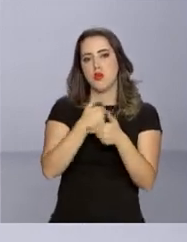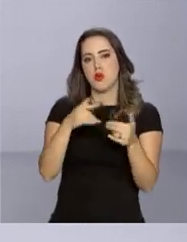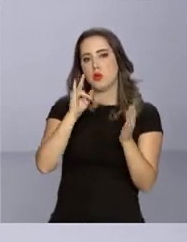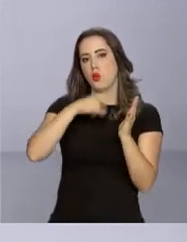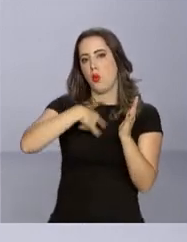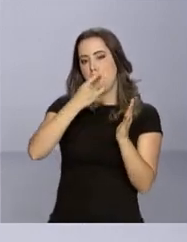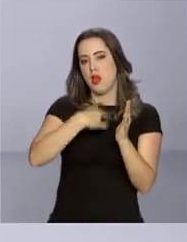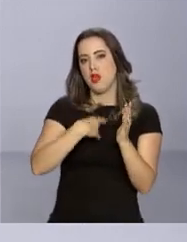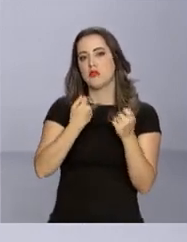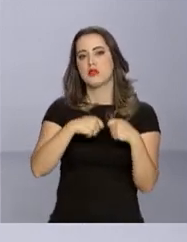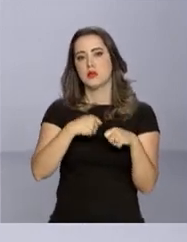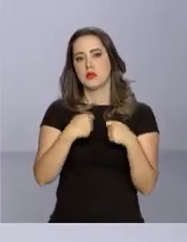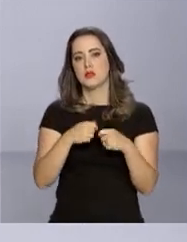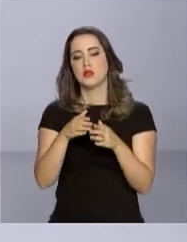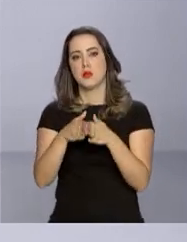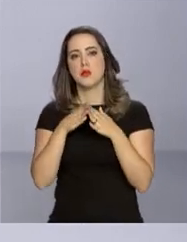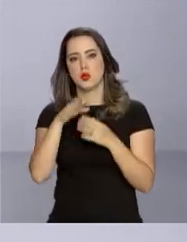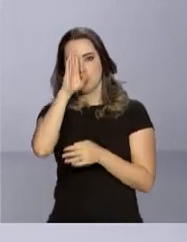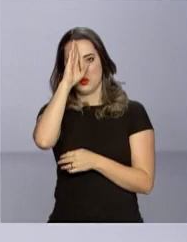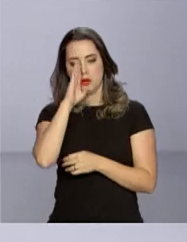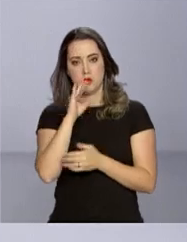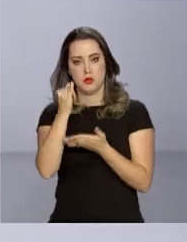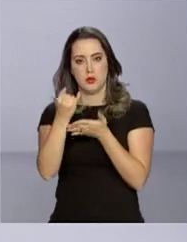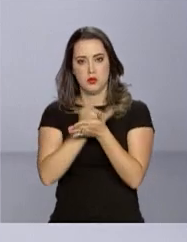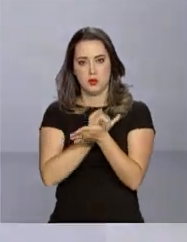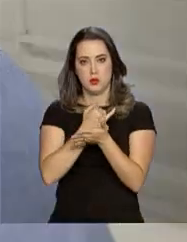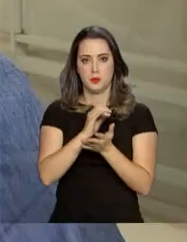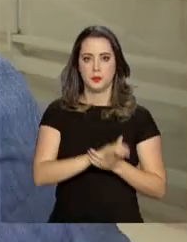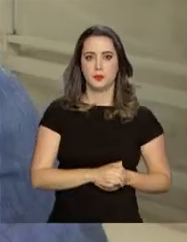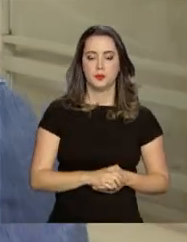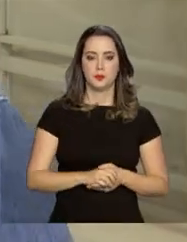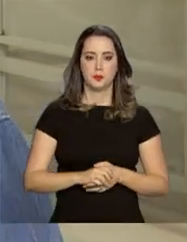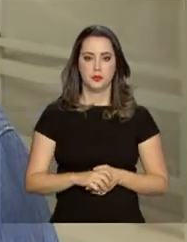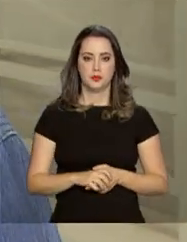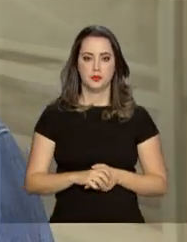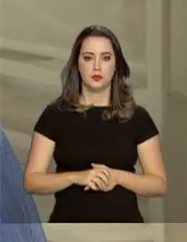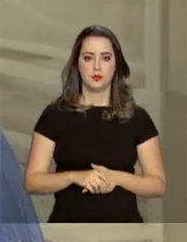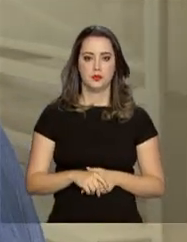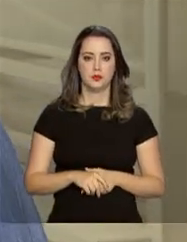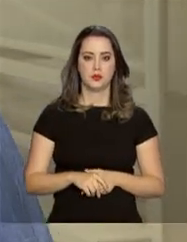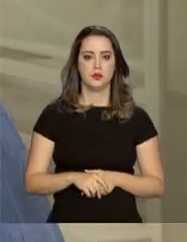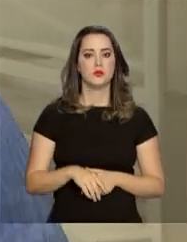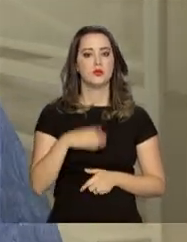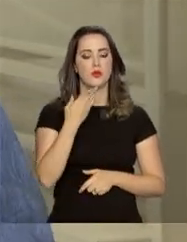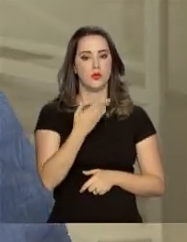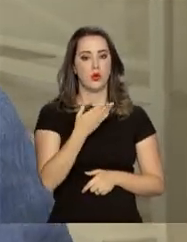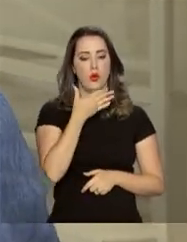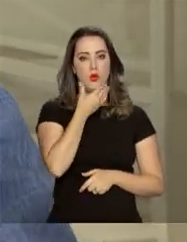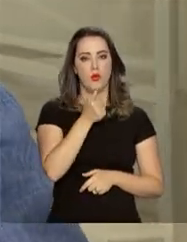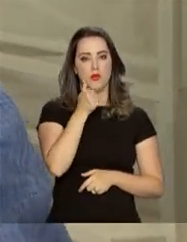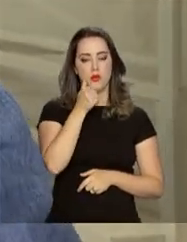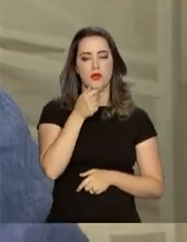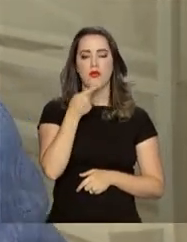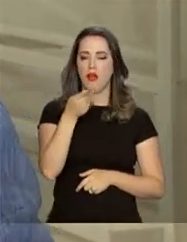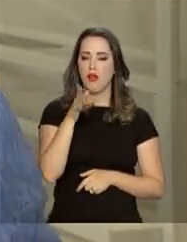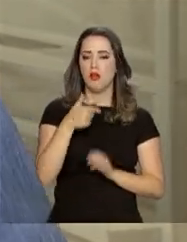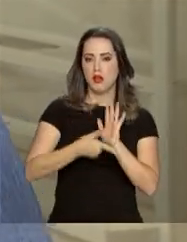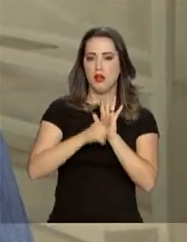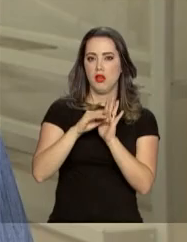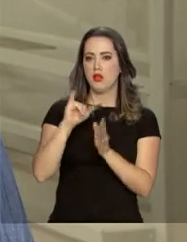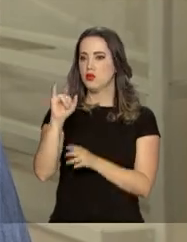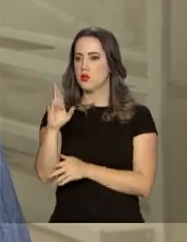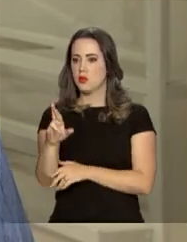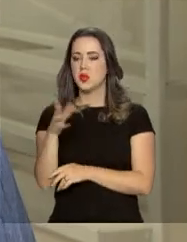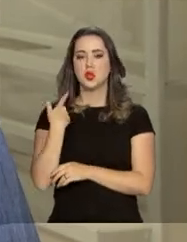e pedidos de isenção de impostos jorge conta que até se virava bem com o imposto de